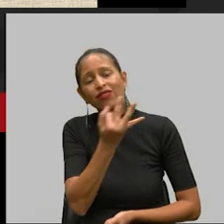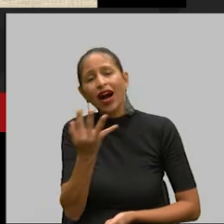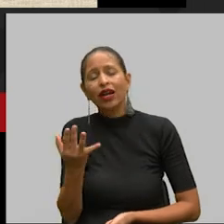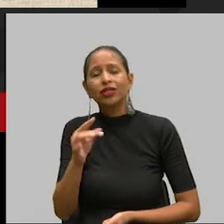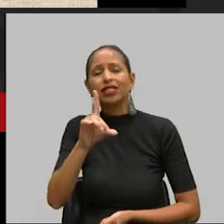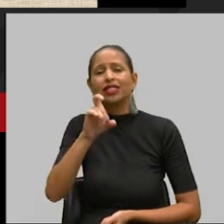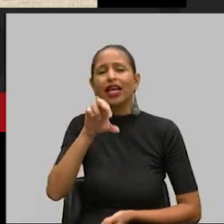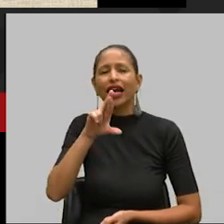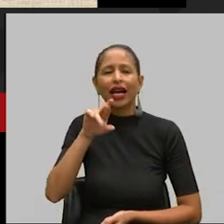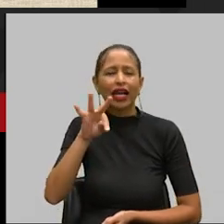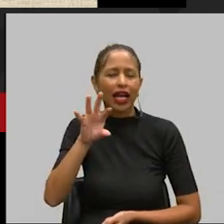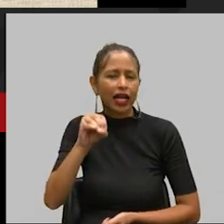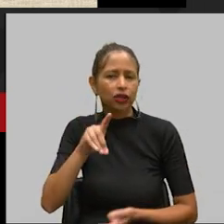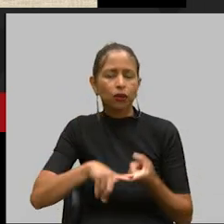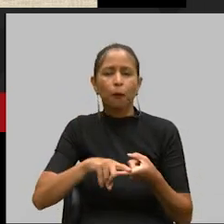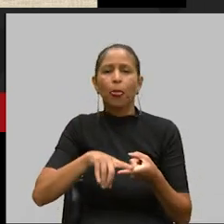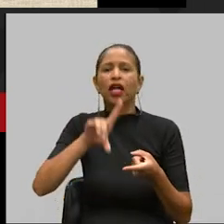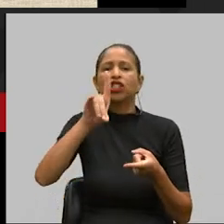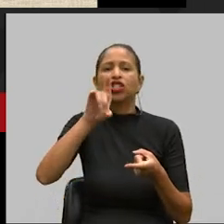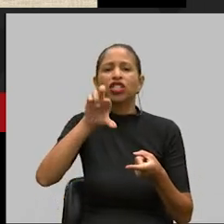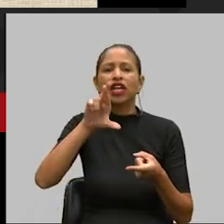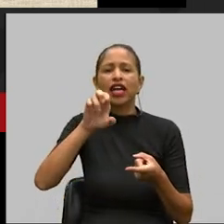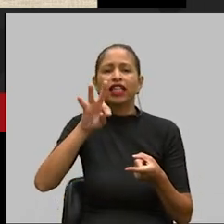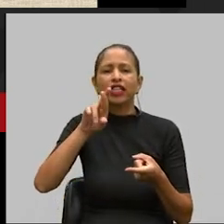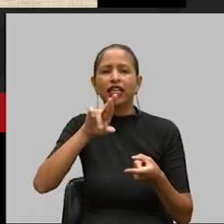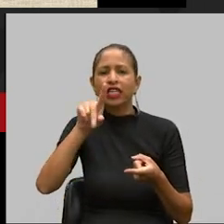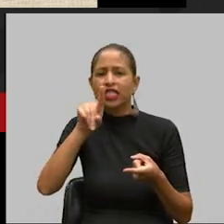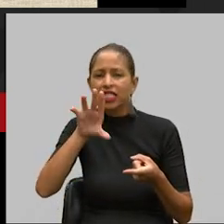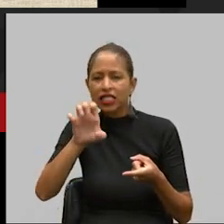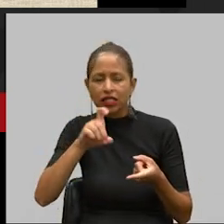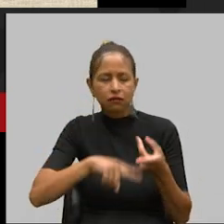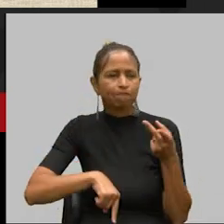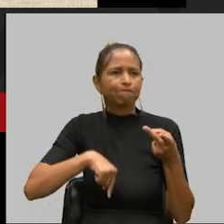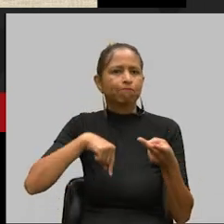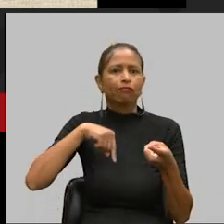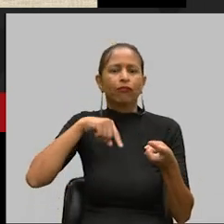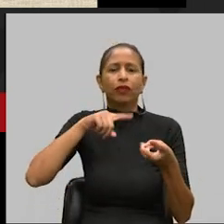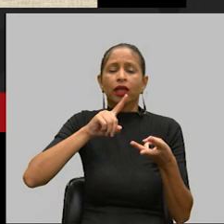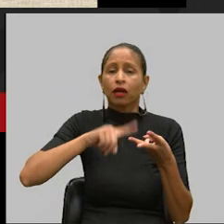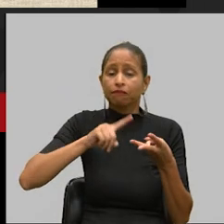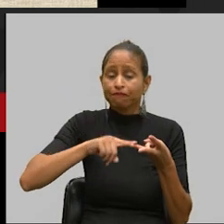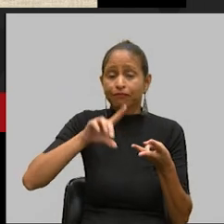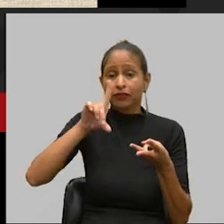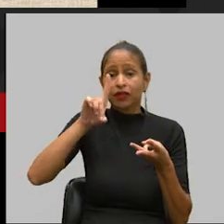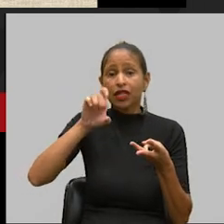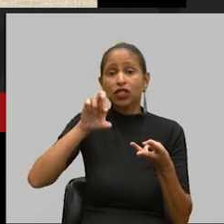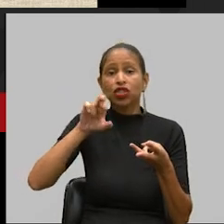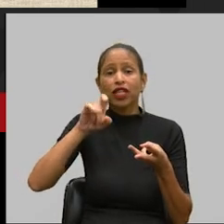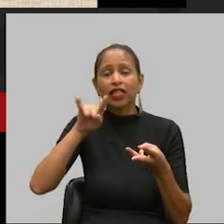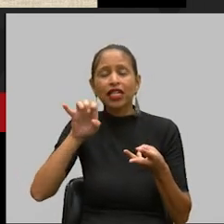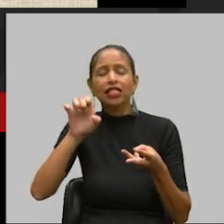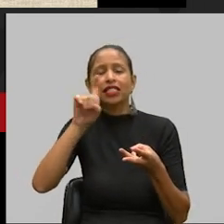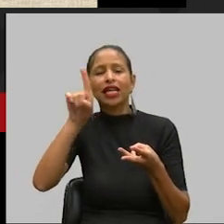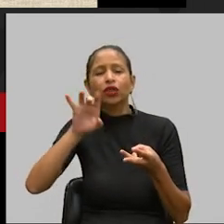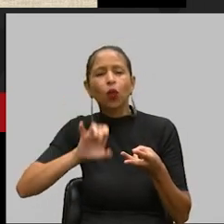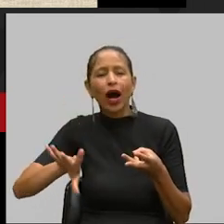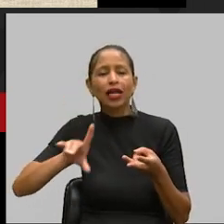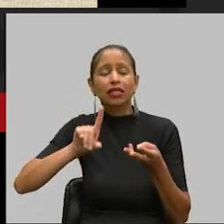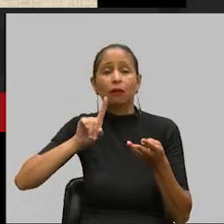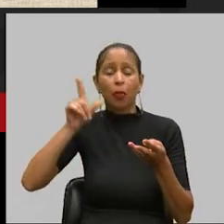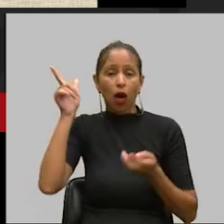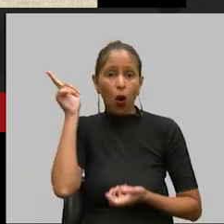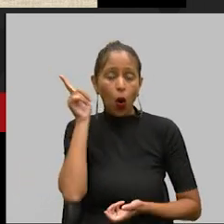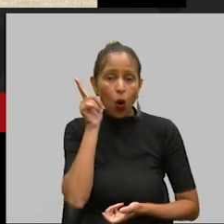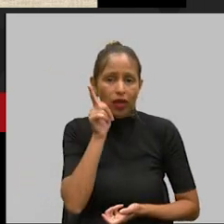da Educação do campo nós temos as diretrizes nacionais de educação do campo nós temos as diretrizes estaduais todas conquistadas